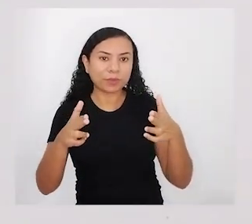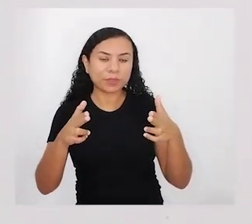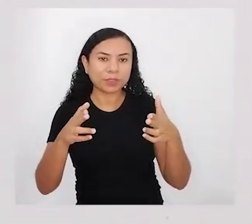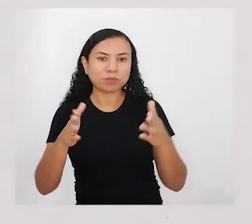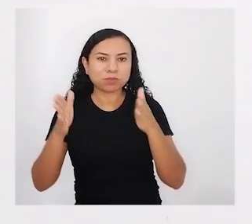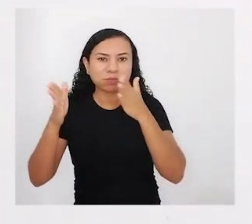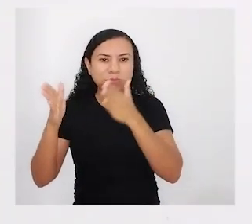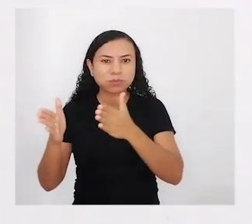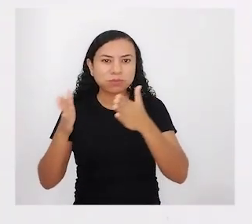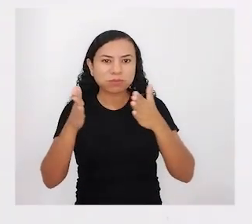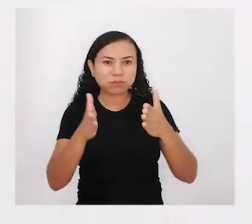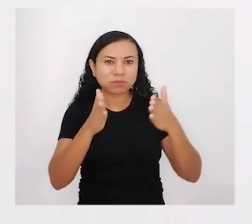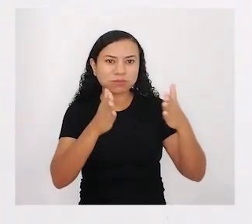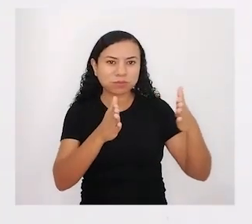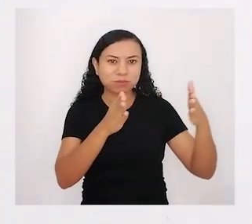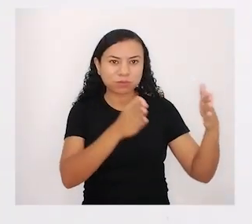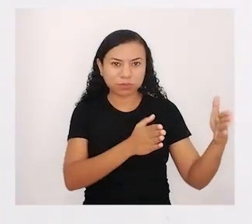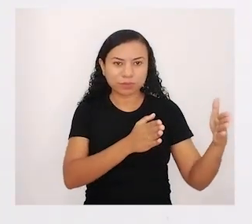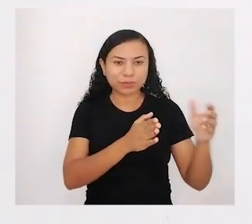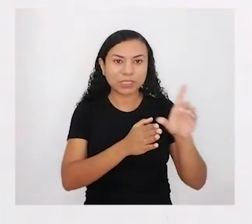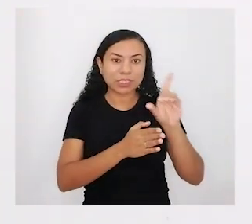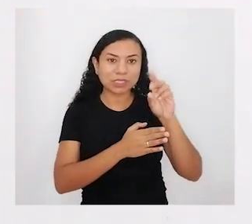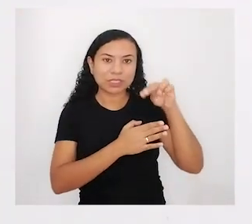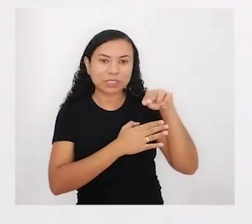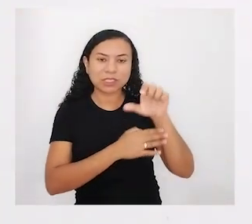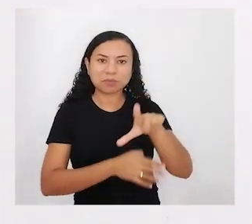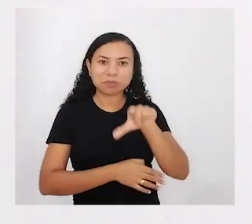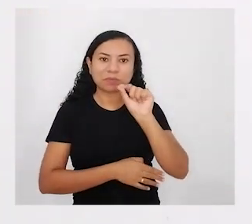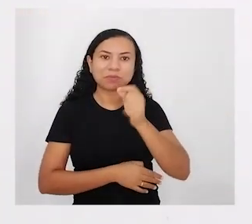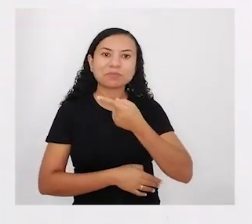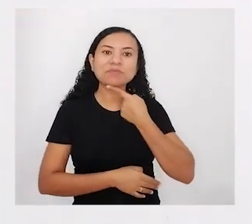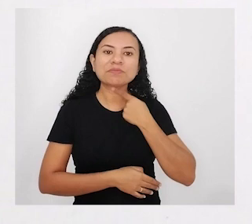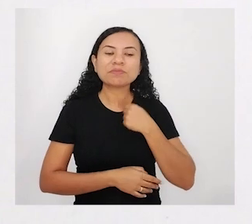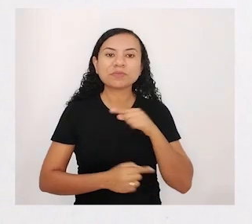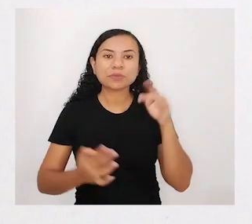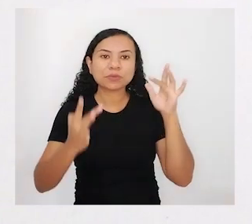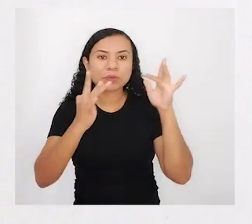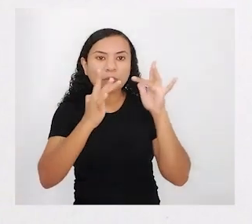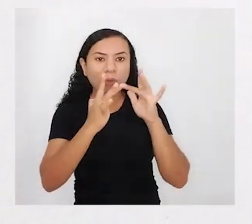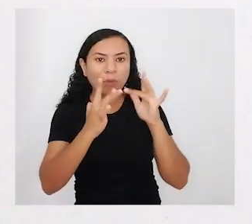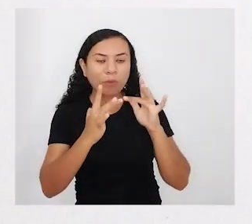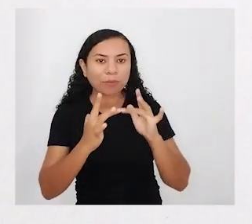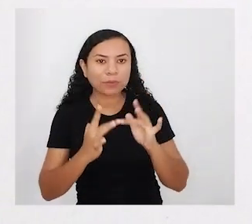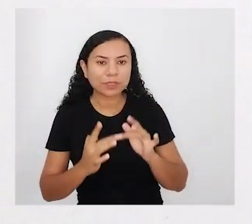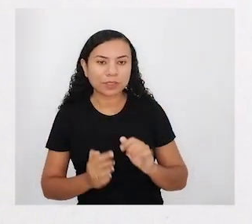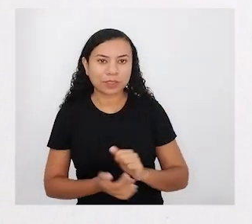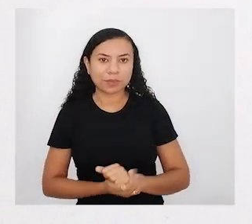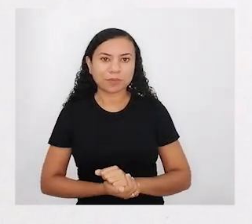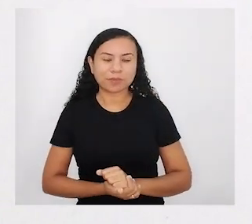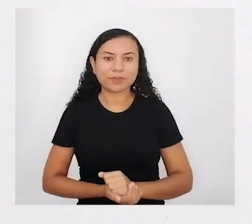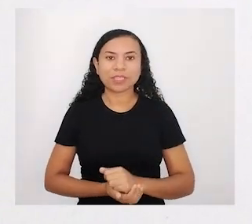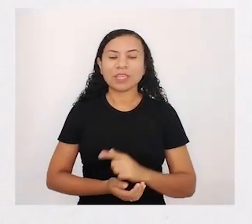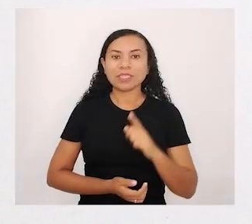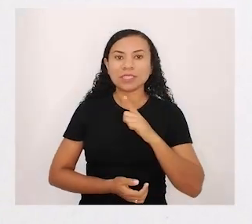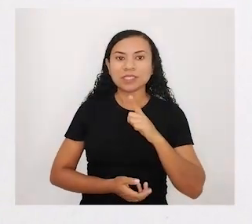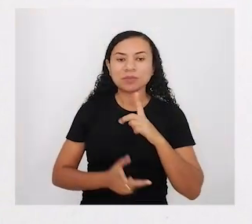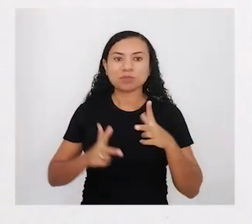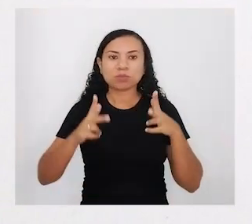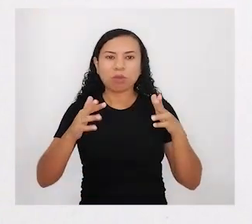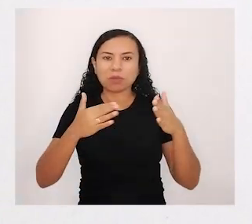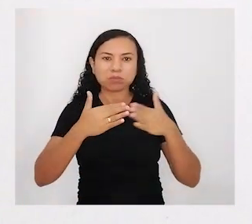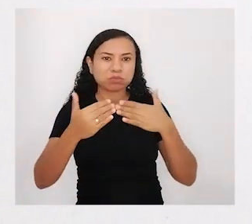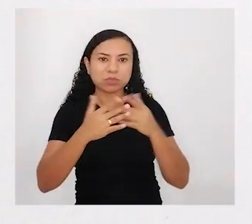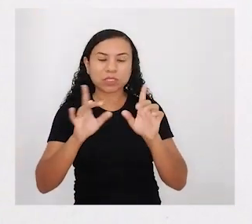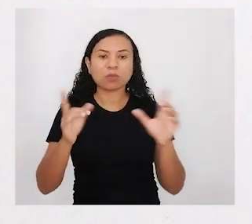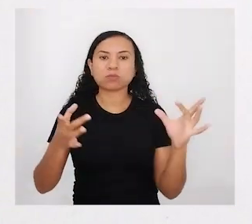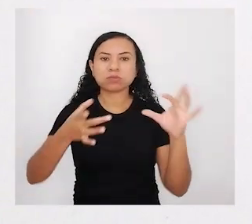elas conseguimos cortar somente o pedaço de DNA que queremos combinar. Mas elas não cortam aleatoriamente. Elas se ligam e